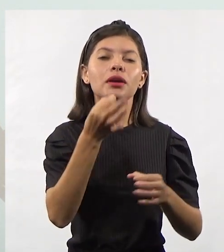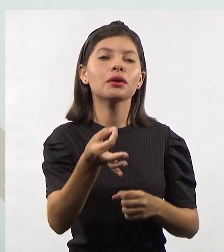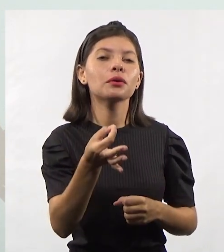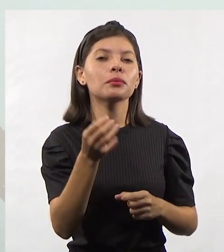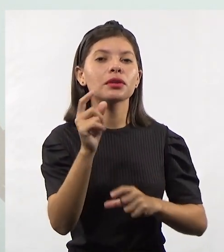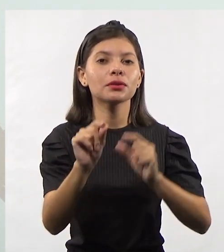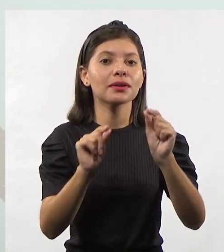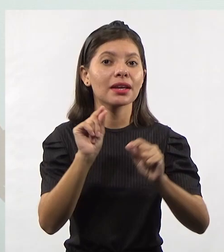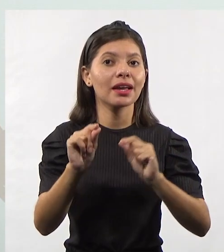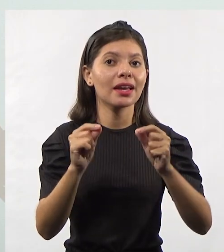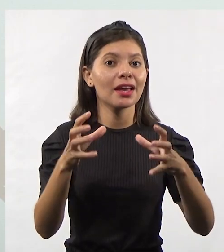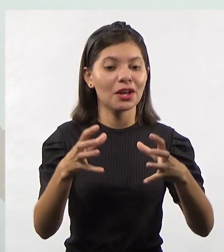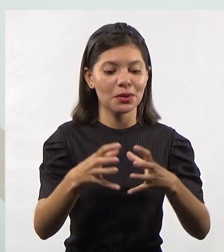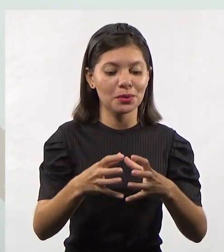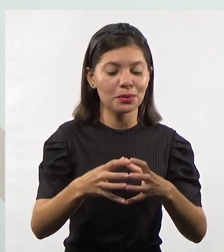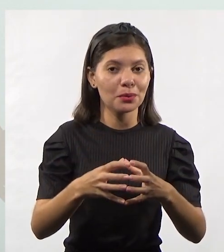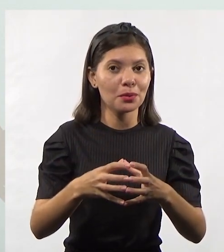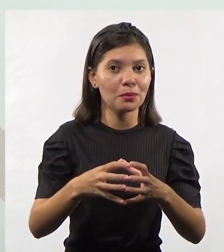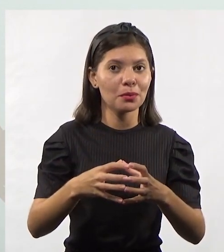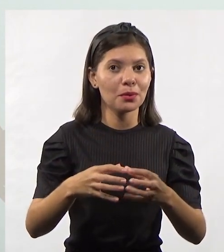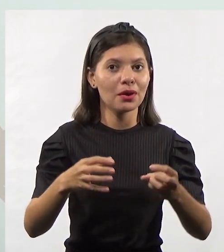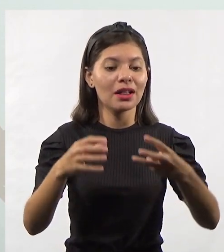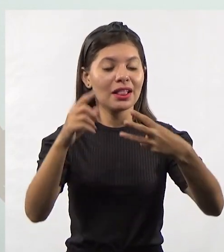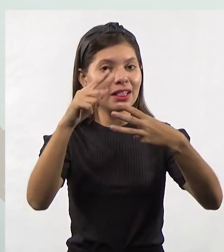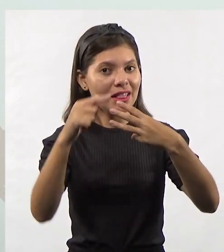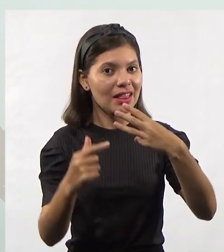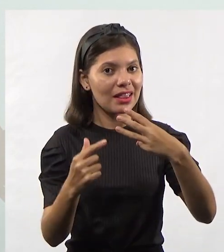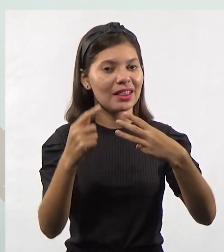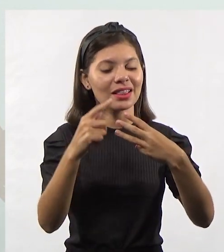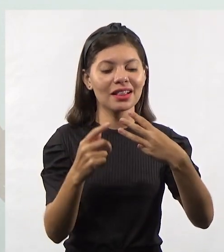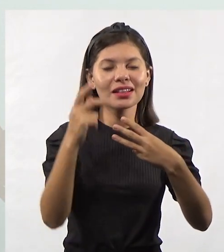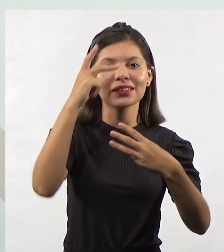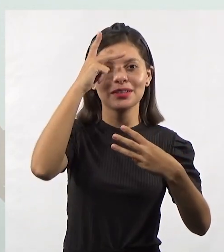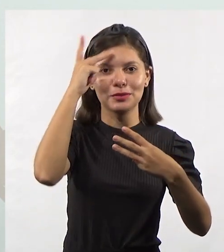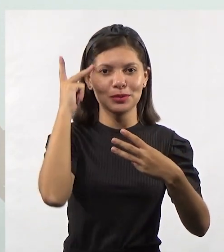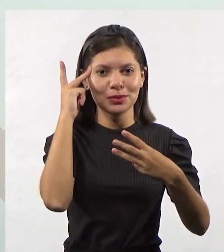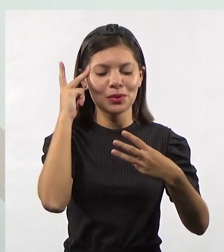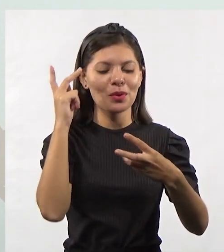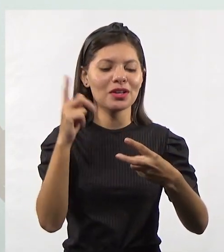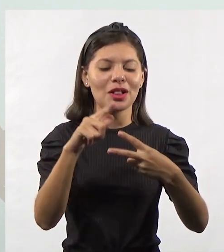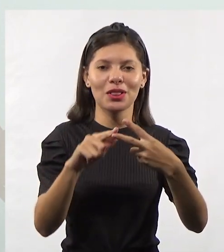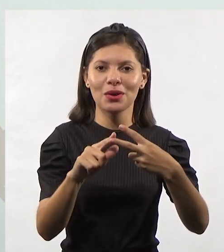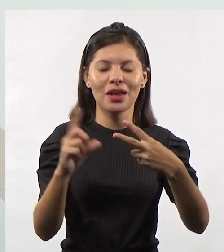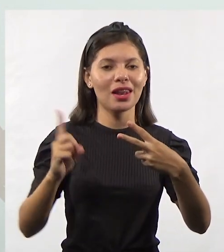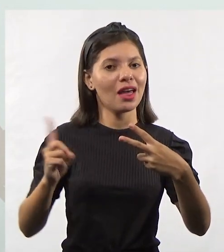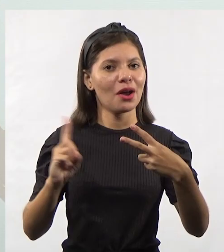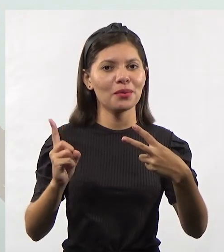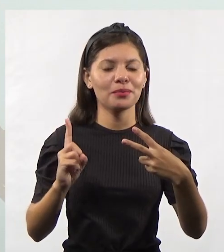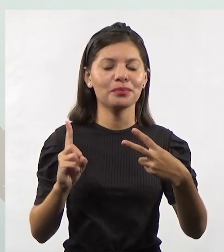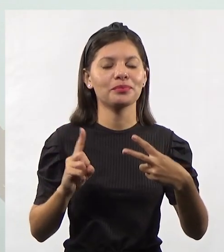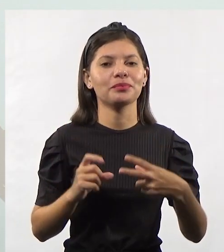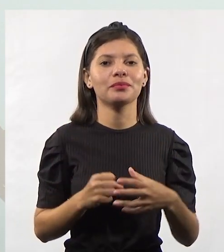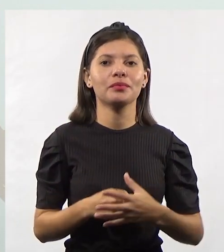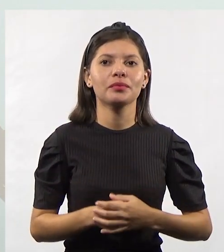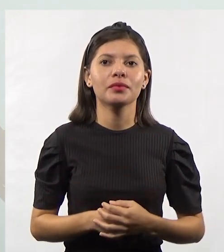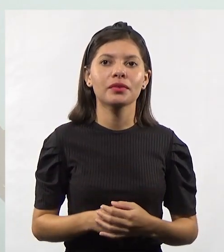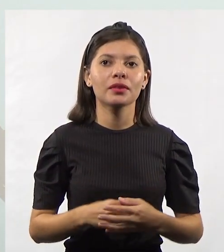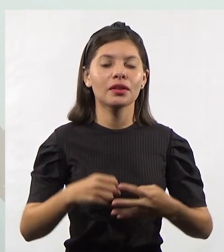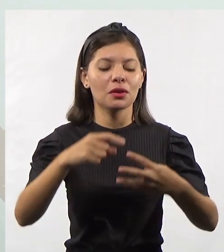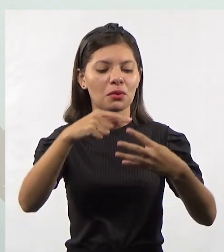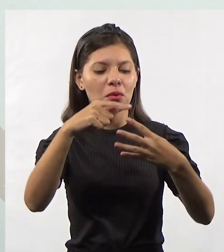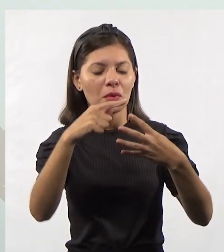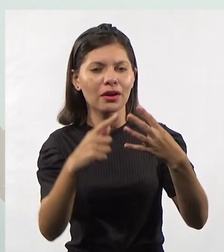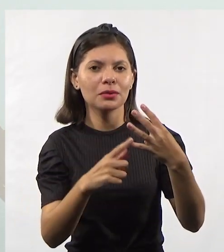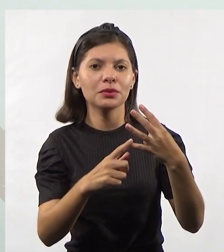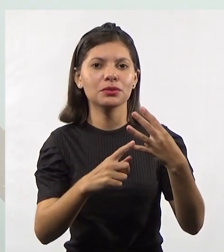a partir de três tá gente porque até dois é dupla então a partir de três pessoas são quatro pessoas ou